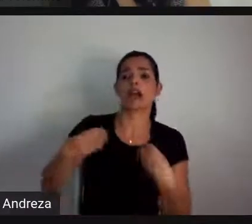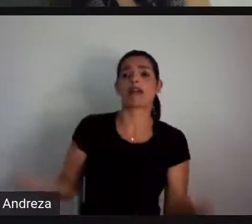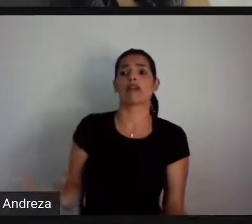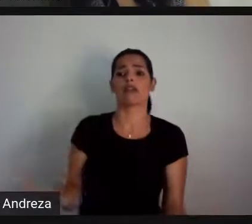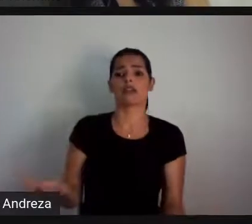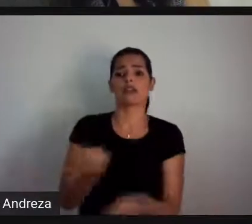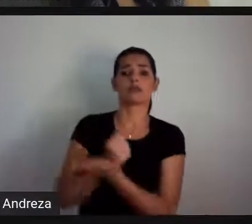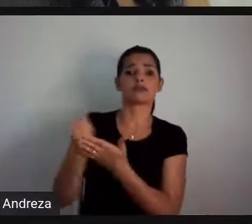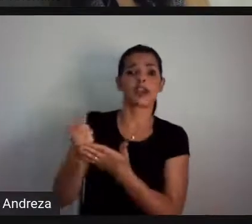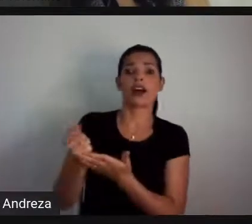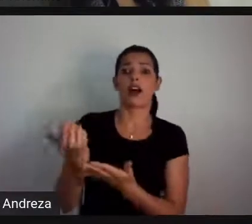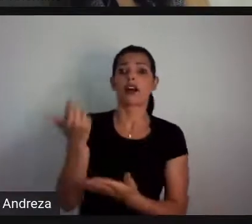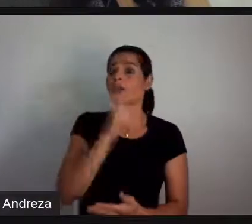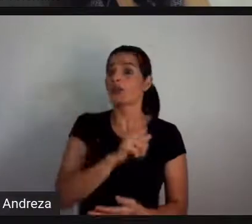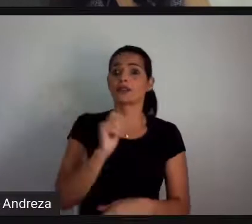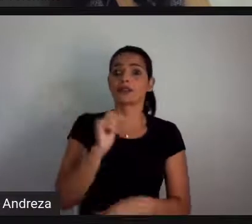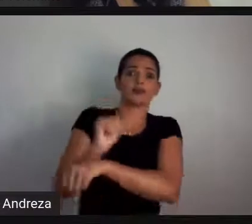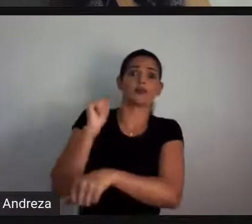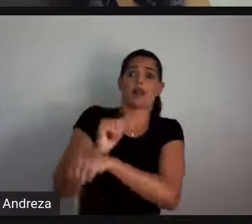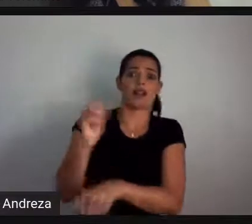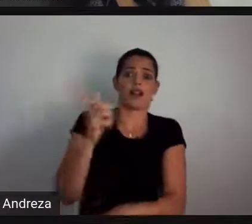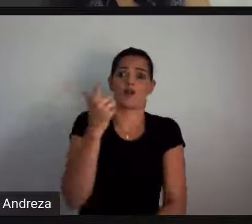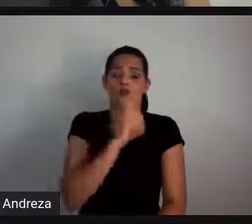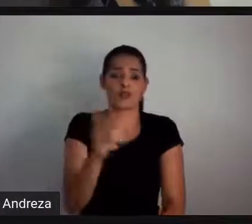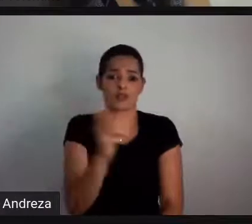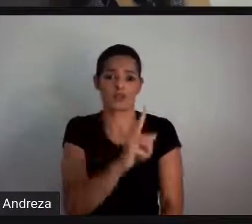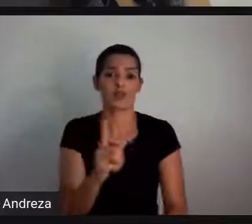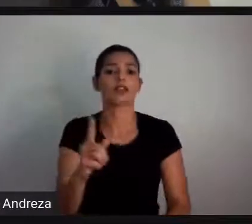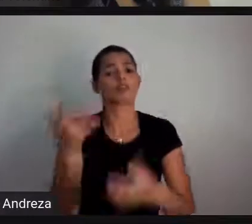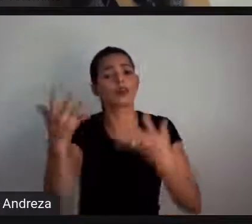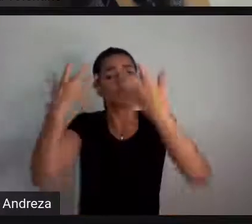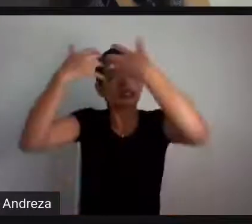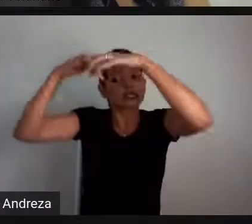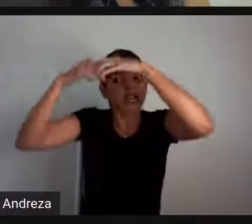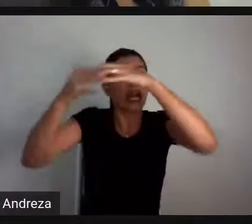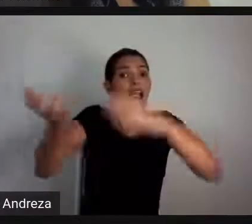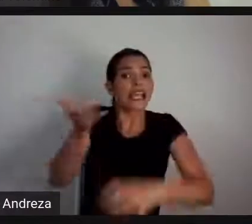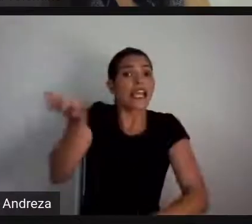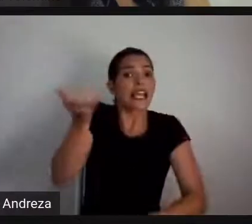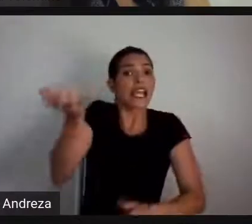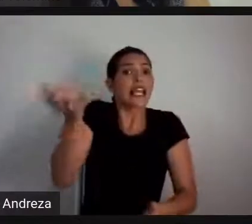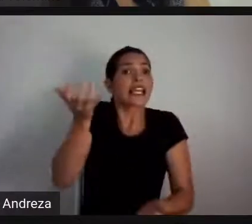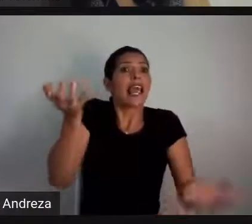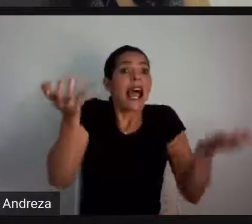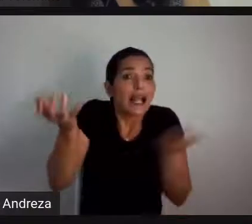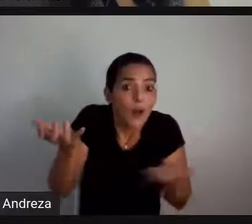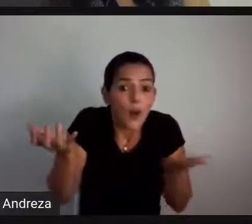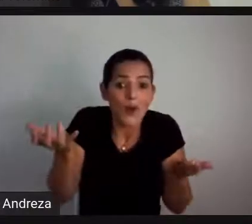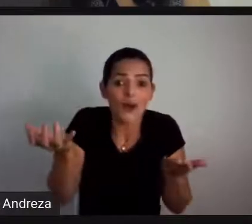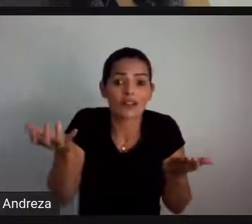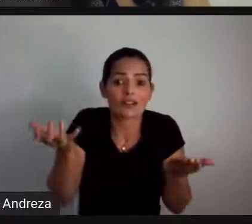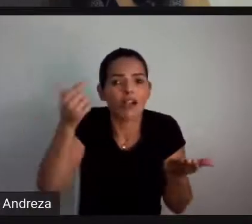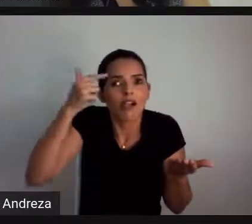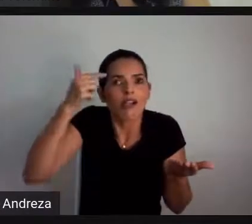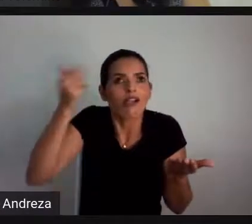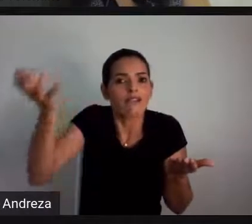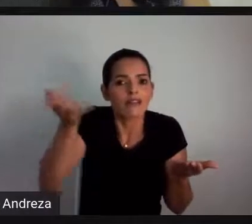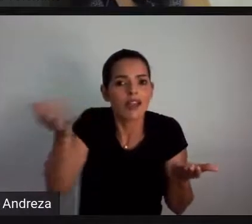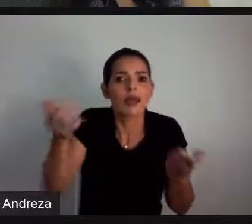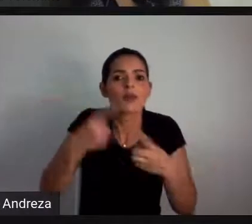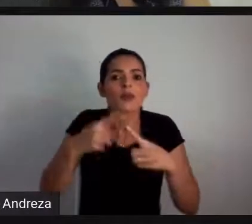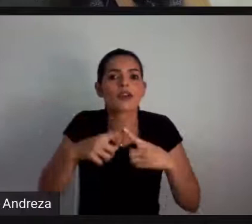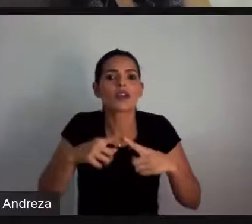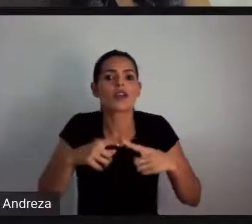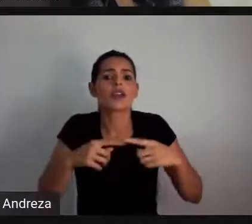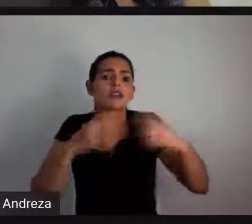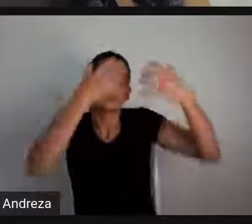mais impulsivo, né? E o nosso cérebro, ele quer tudo agora, porque a gente não sabe, tem dessa parte nossa animal, né?